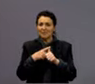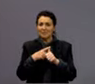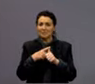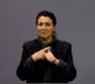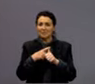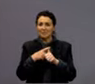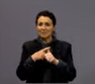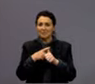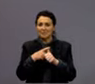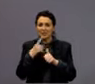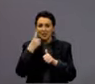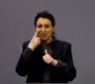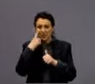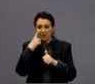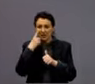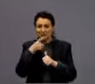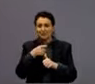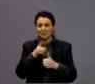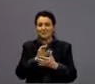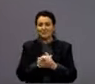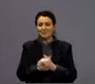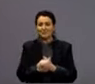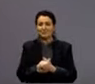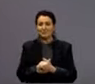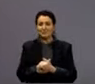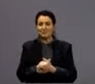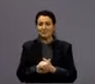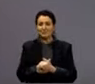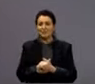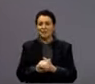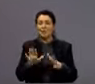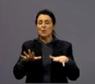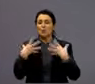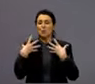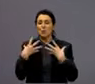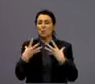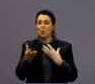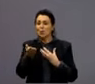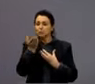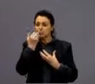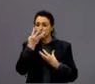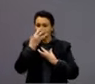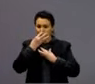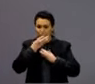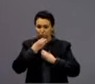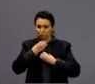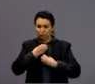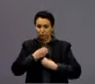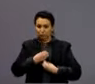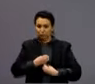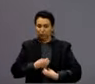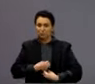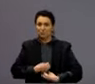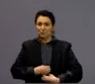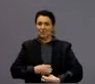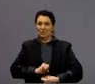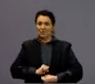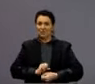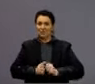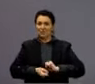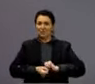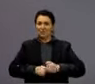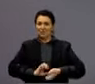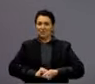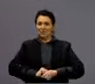ver qual que vai ser, entre aspas, digerido mais, né? Quebrado mais. Porque o processo de